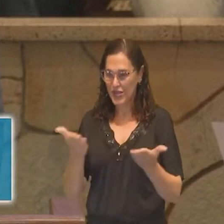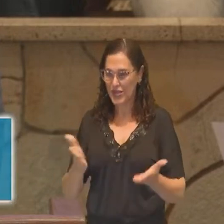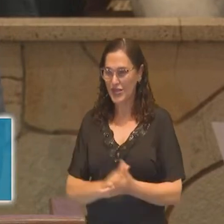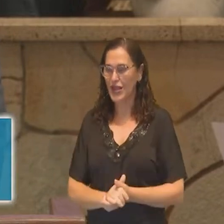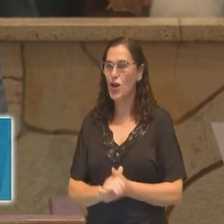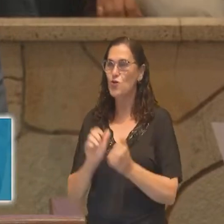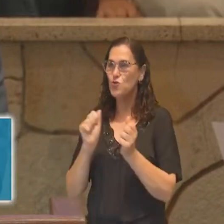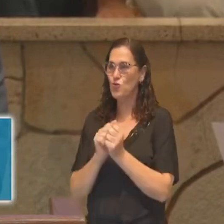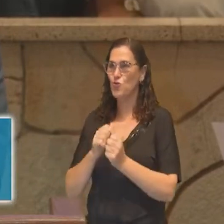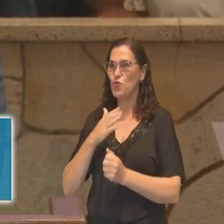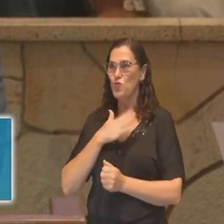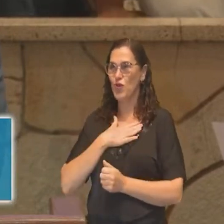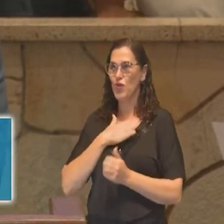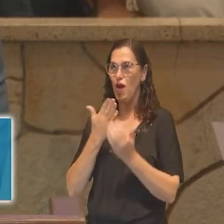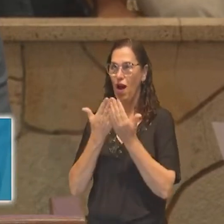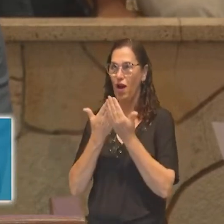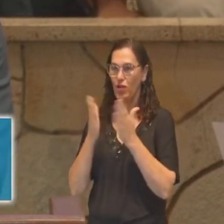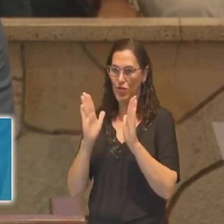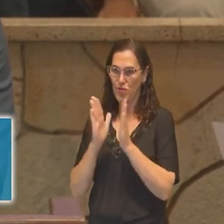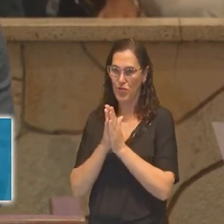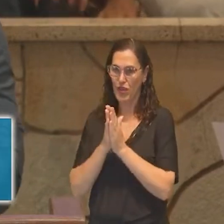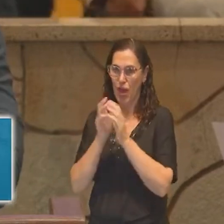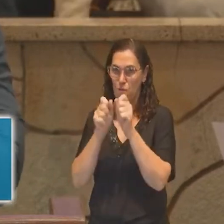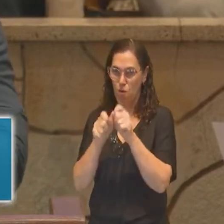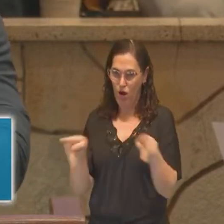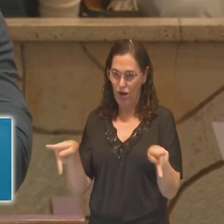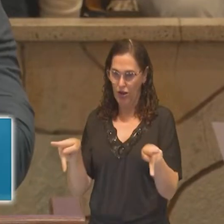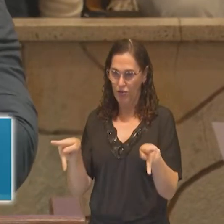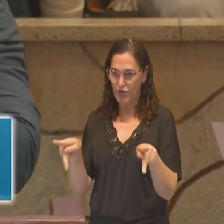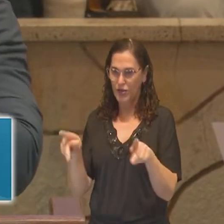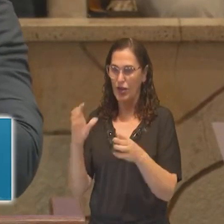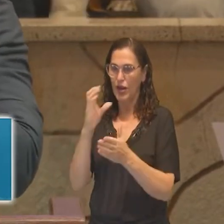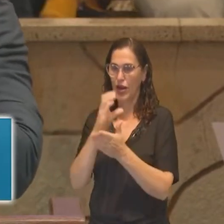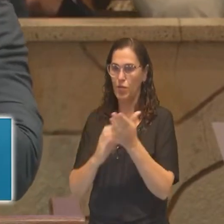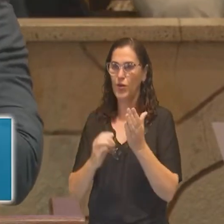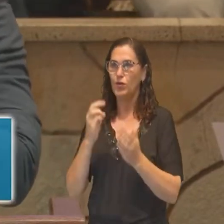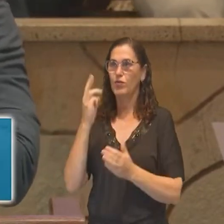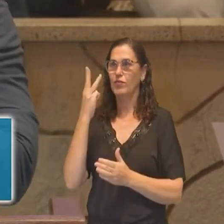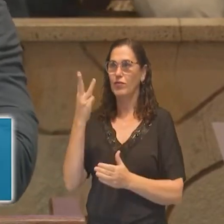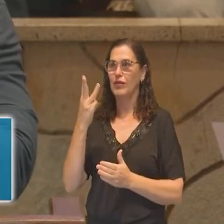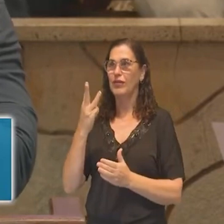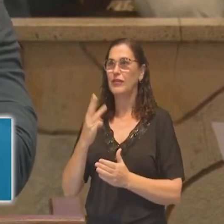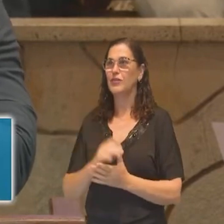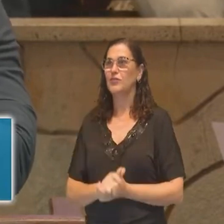que juntamente comigo abra sua Bíblia em Apocalipse, no capítulo 3.